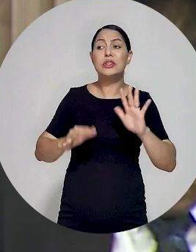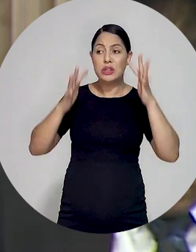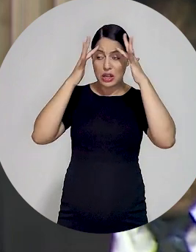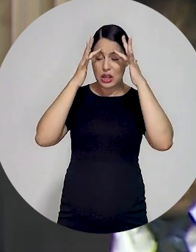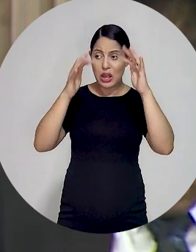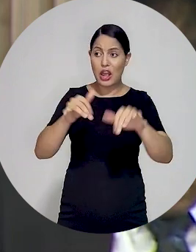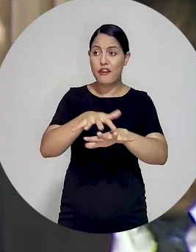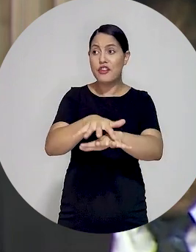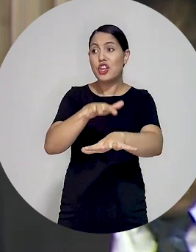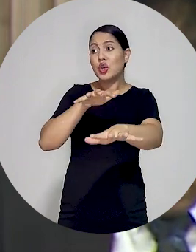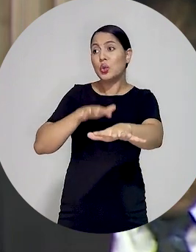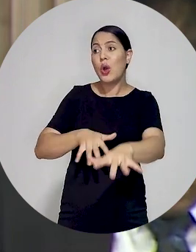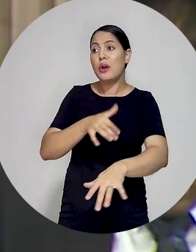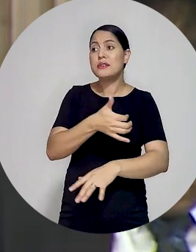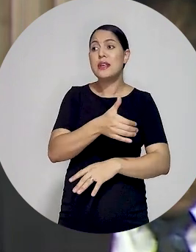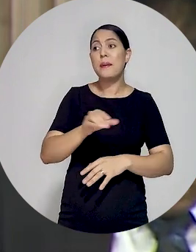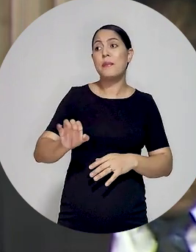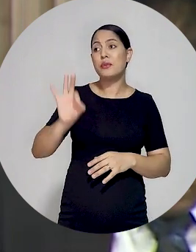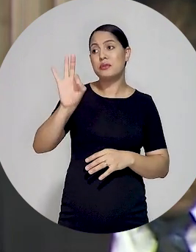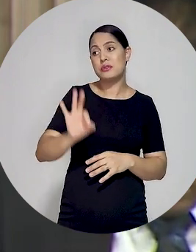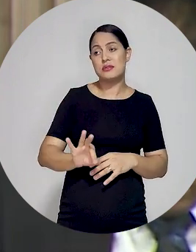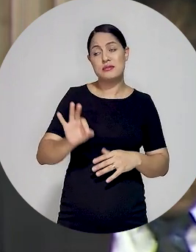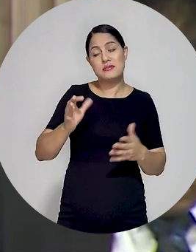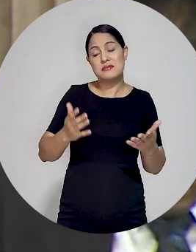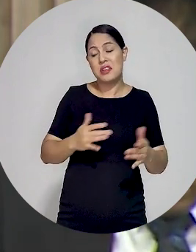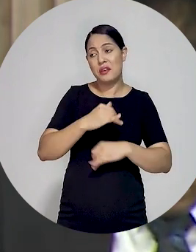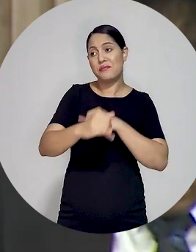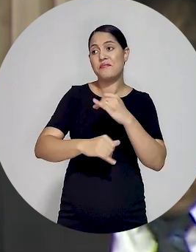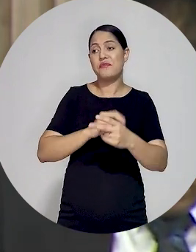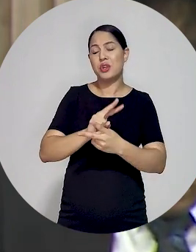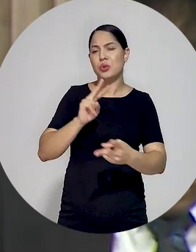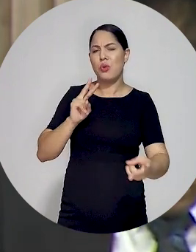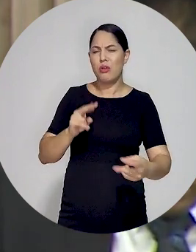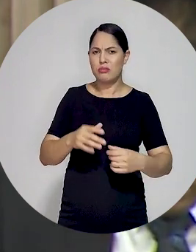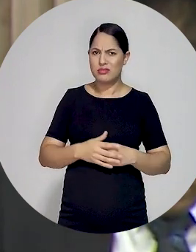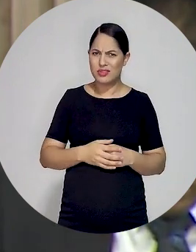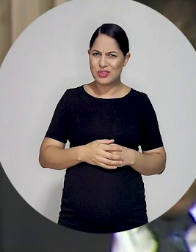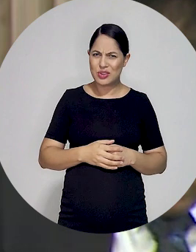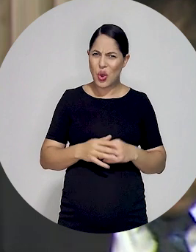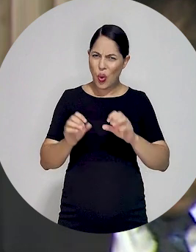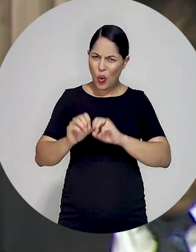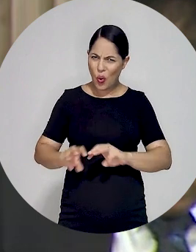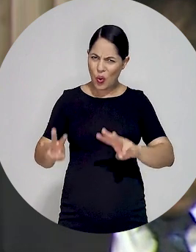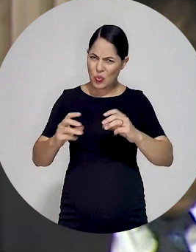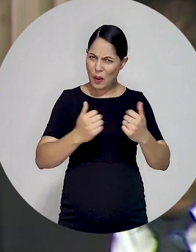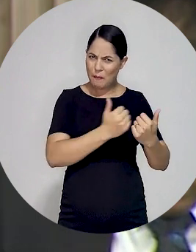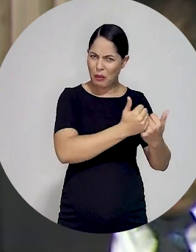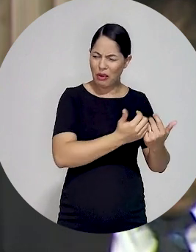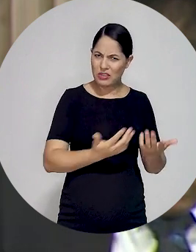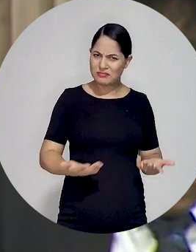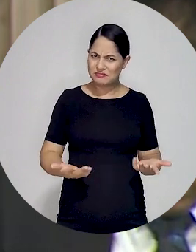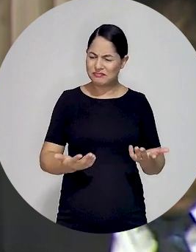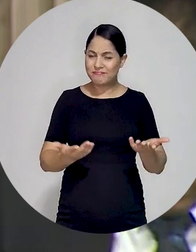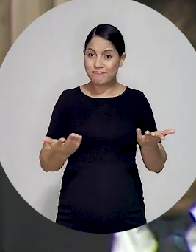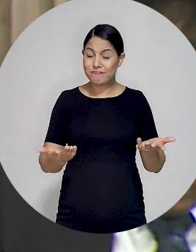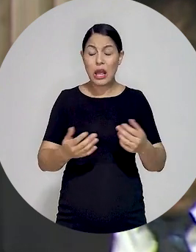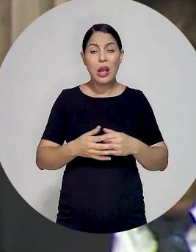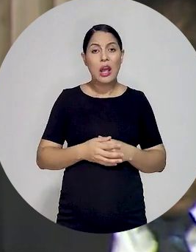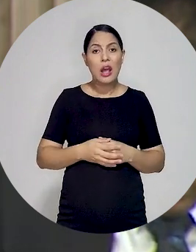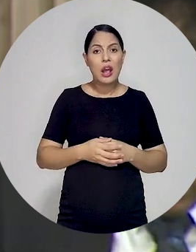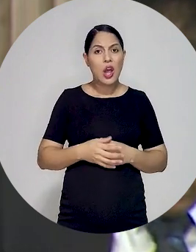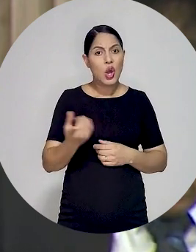ONU como um modelo de corte remota que funciona 100% digital. Eu penso que esse é um tema que